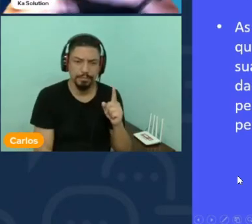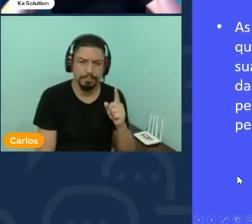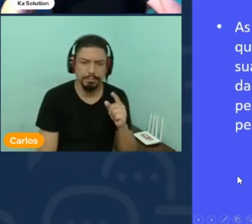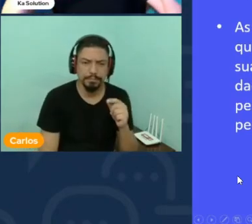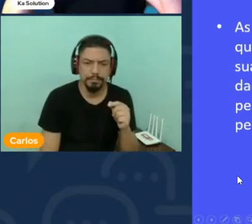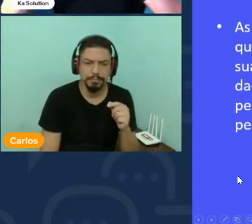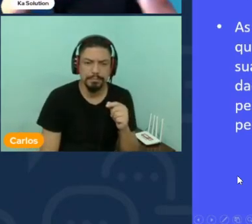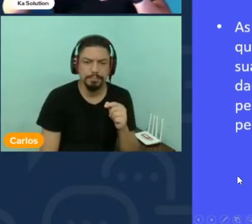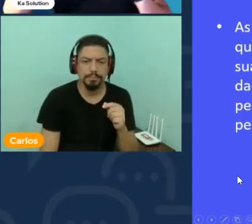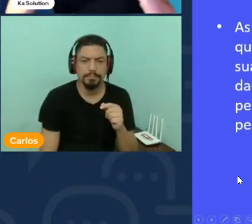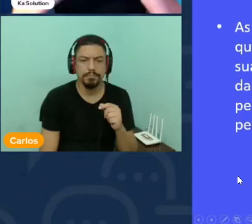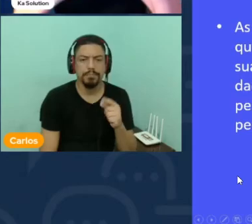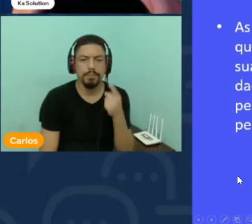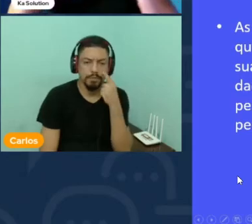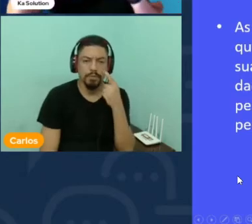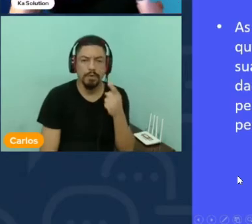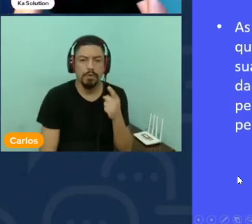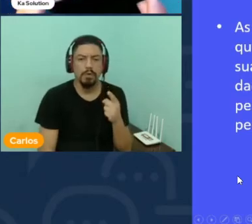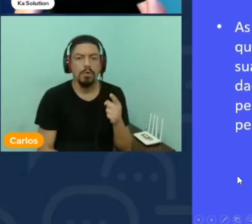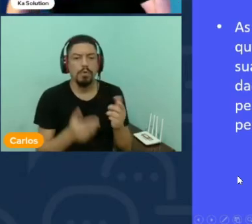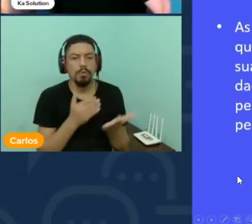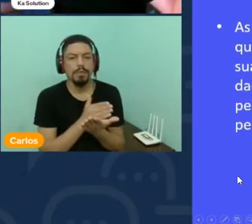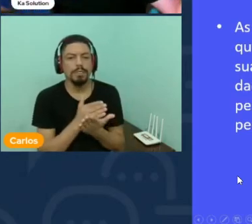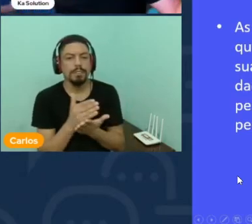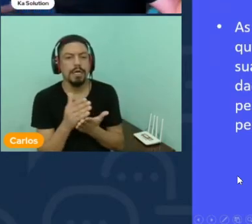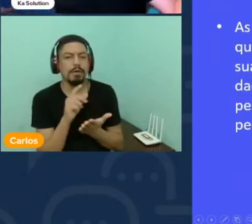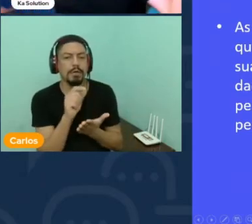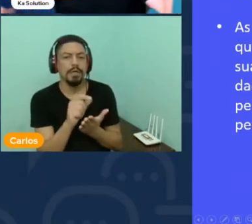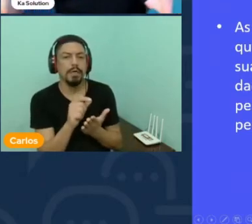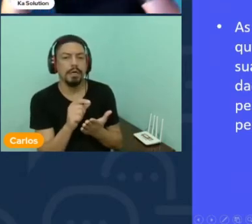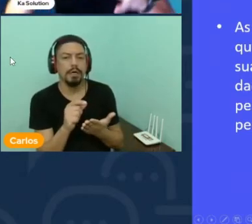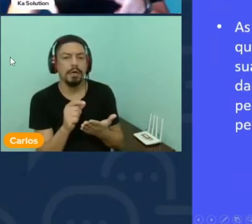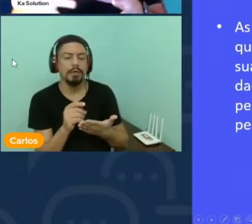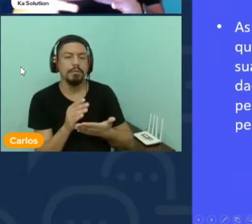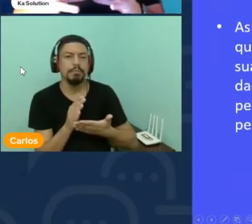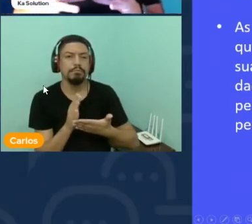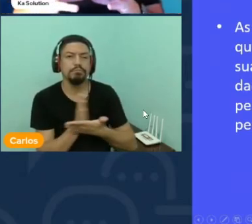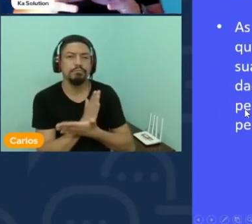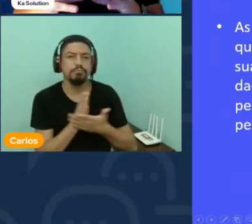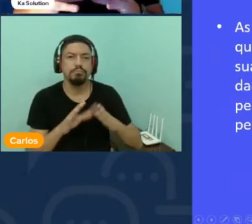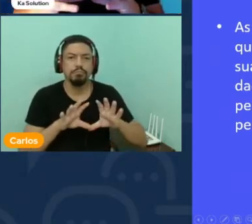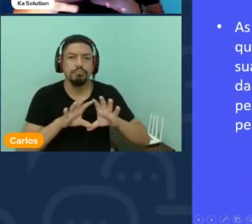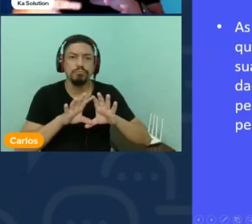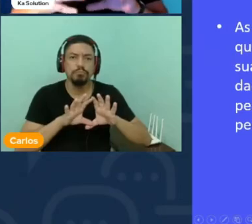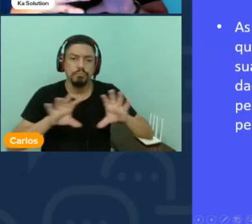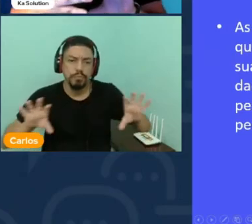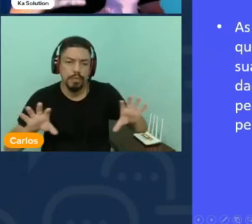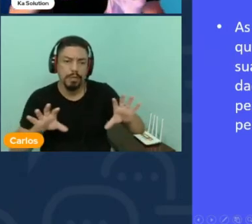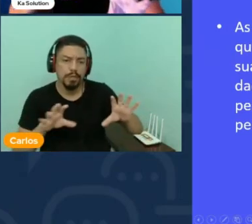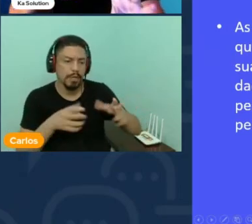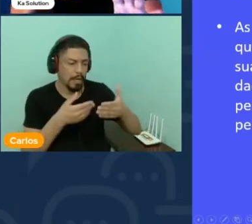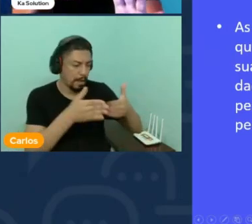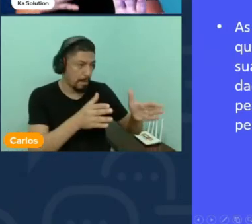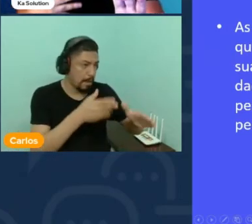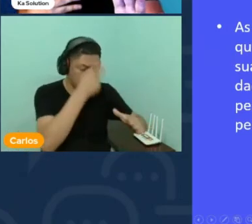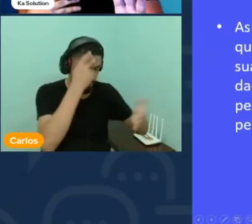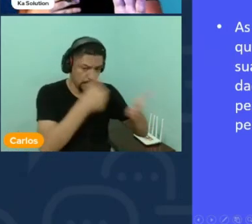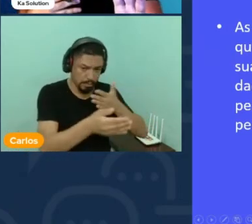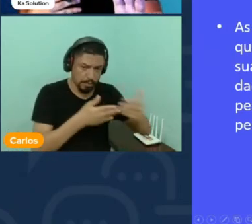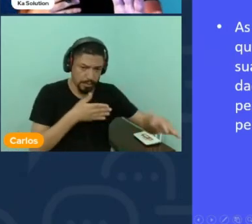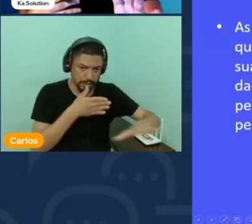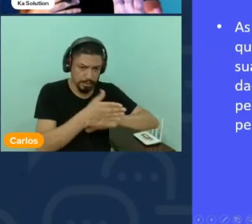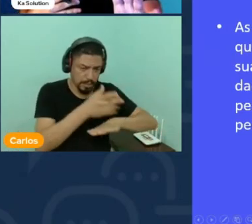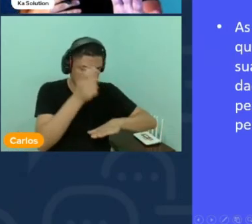Então percebam que eu começo a separar o que pode ser acessado por qualquer um do que não pode